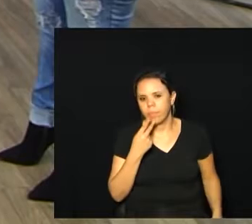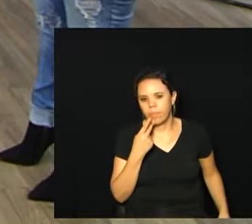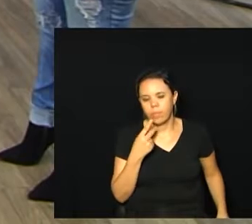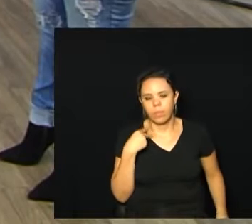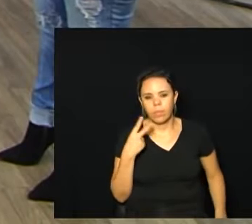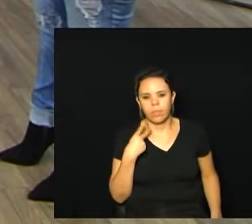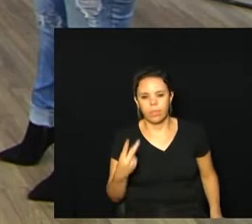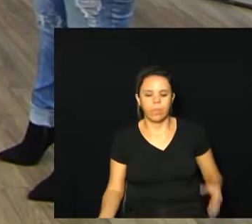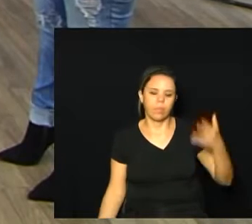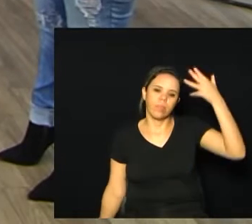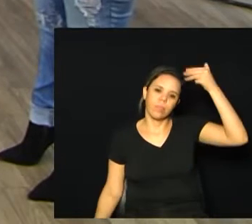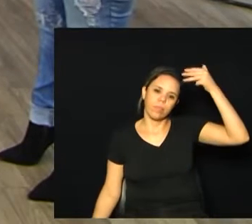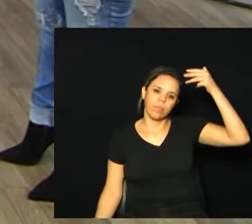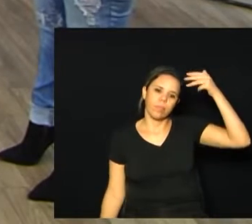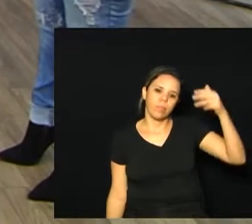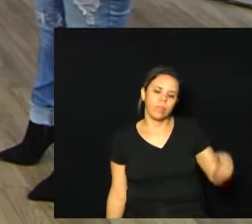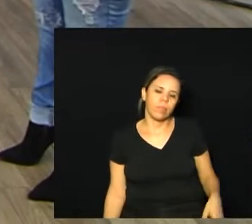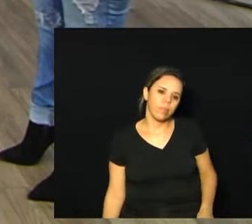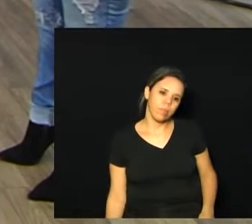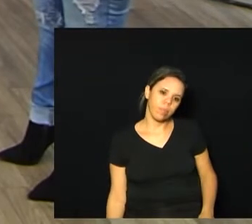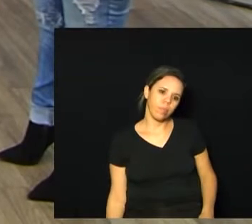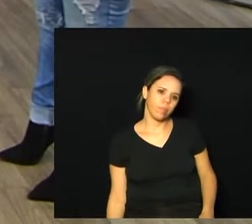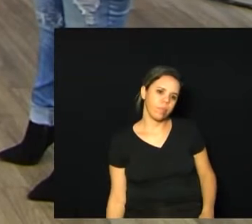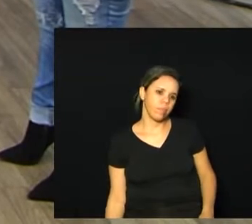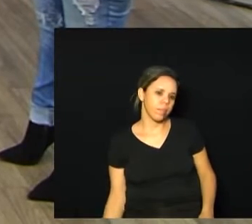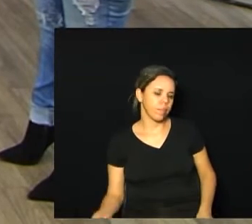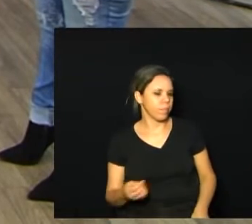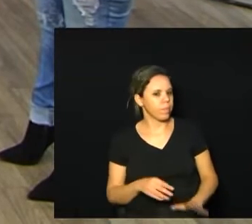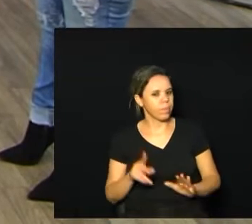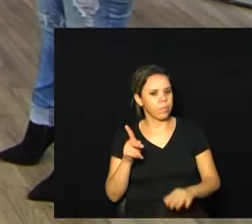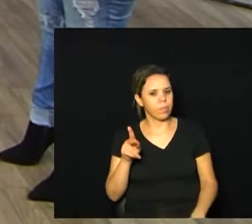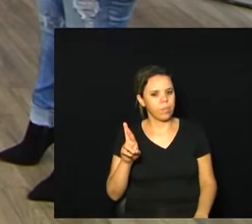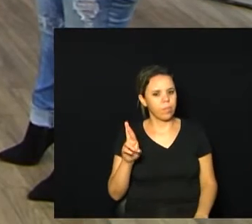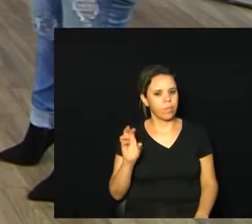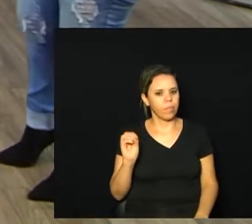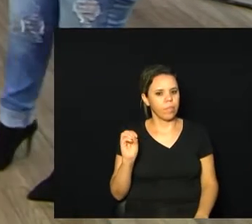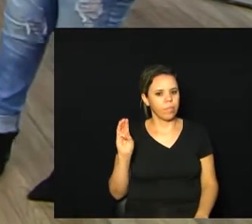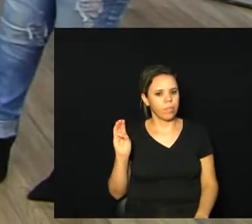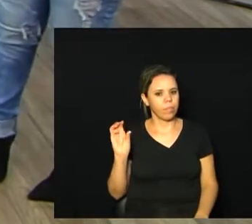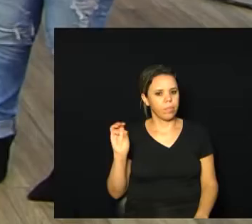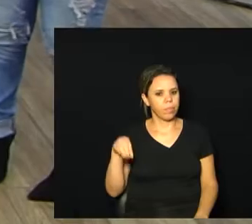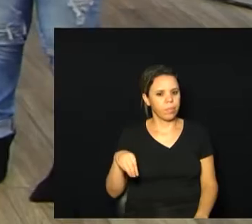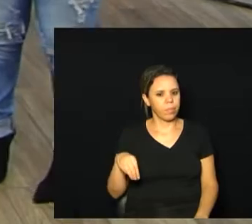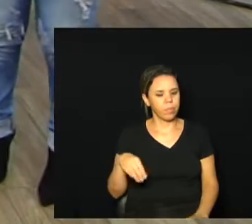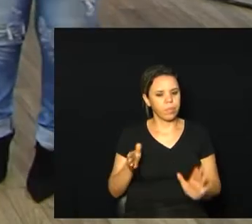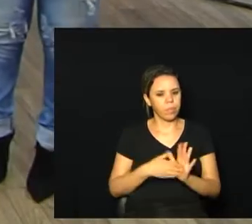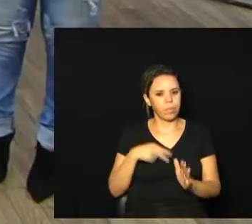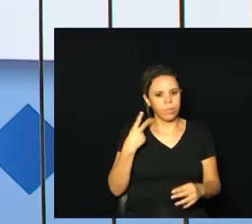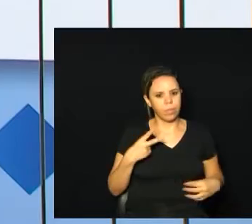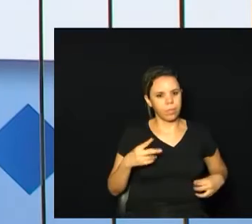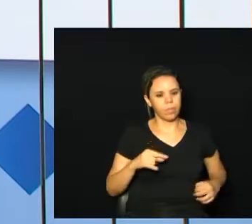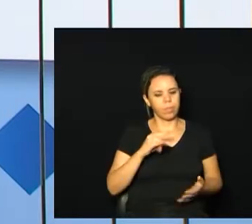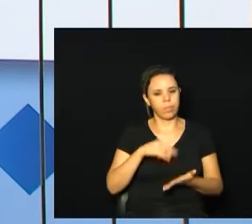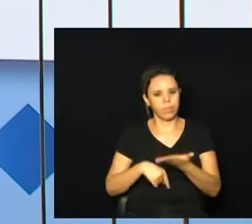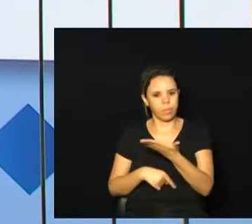uma do vereador Rodrigo da Farmadic, direcionada ao PROCON. a proposta do vereador, esse